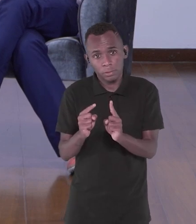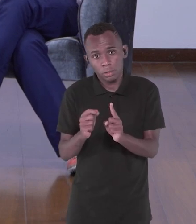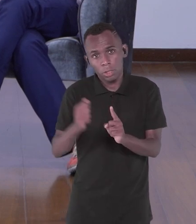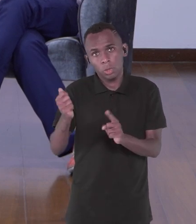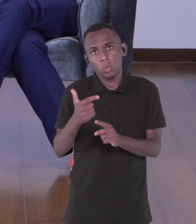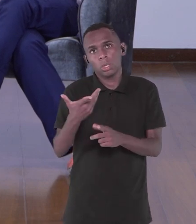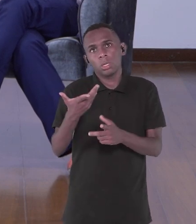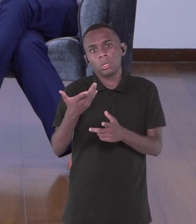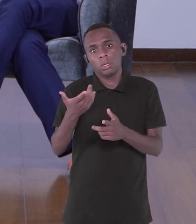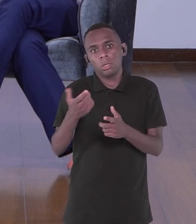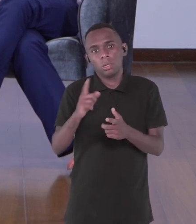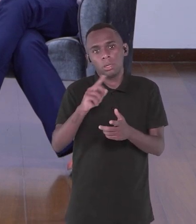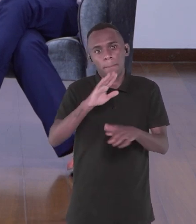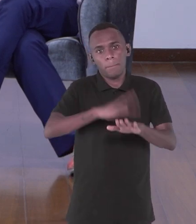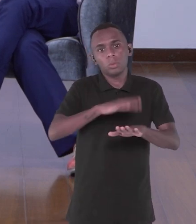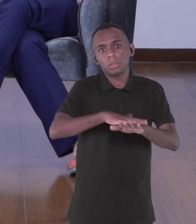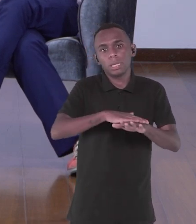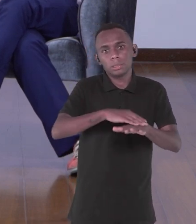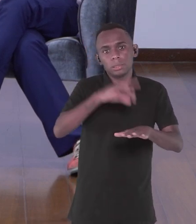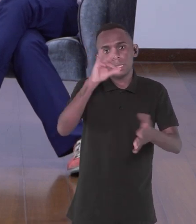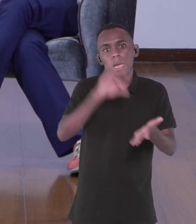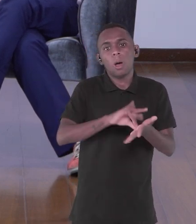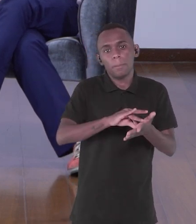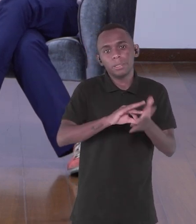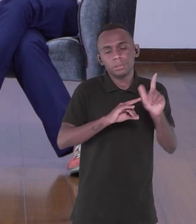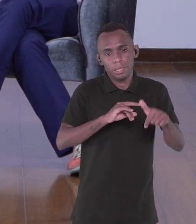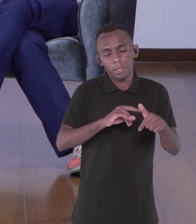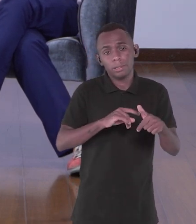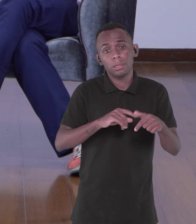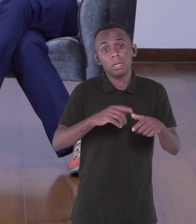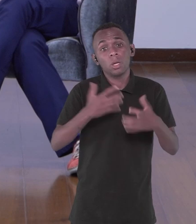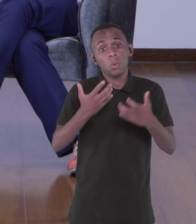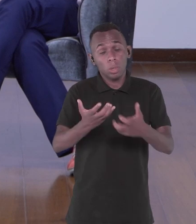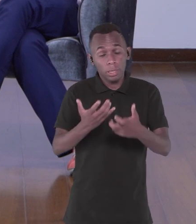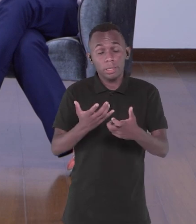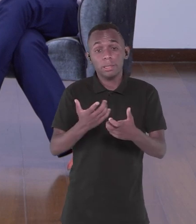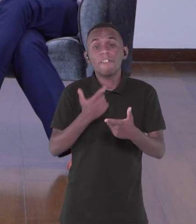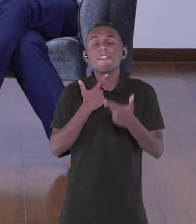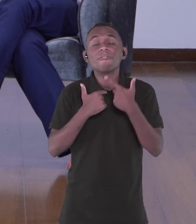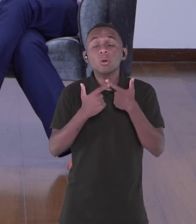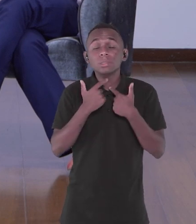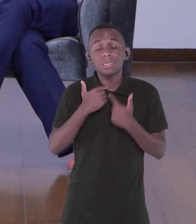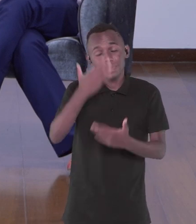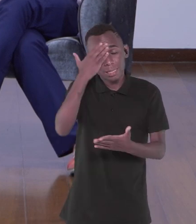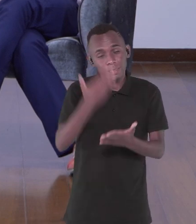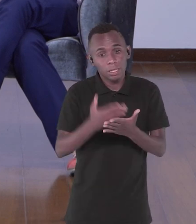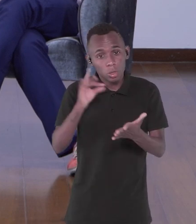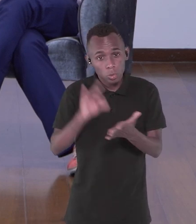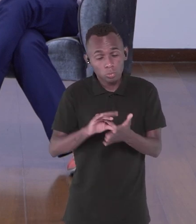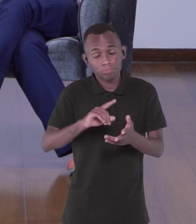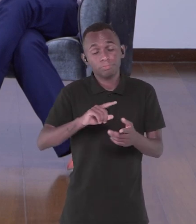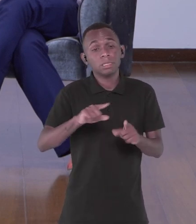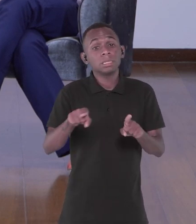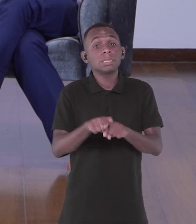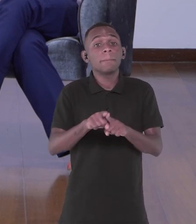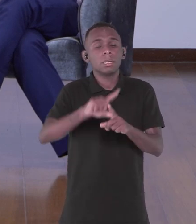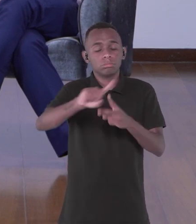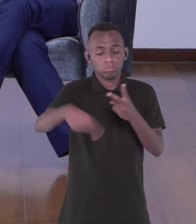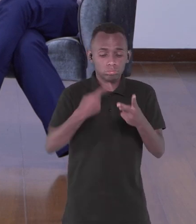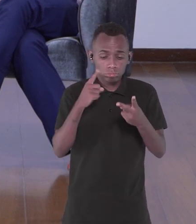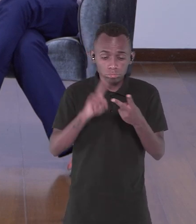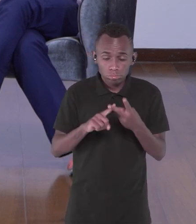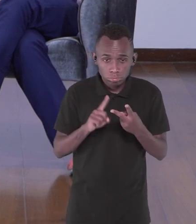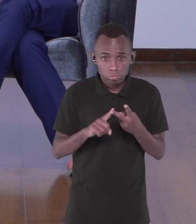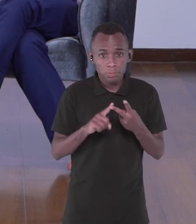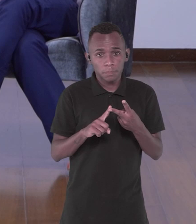de proporção do que ela significa, mas eu gostaria de apostar muito nisso. Esse é o primeiro ponto. O segundo ponto, que é